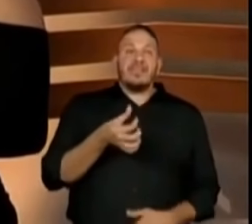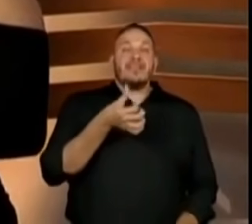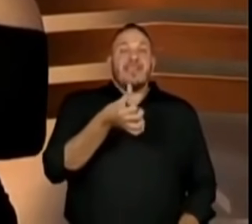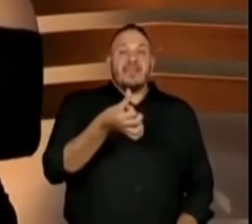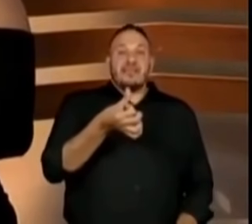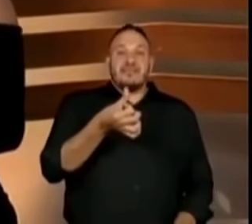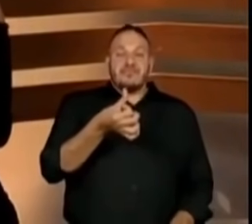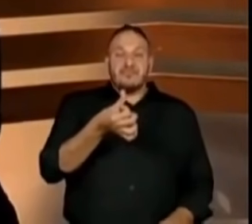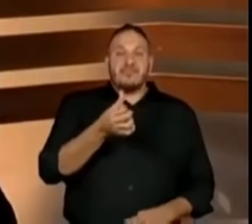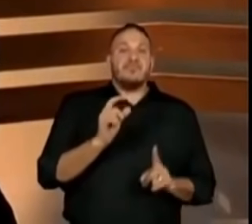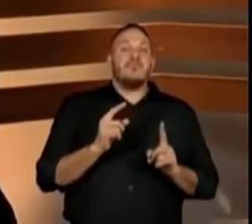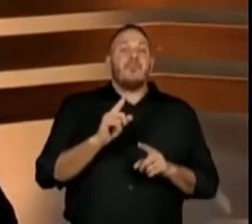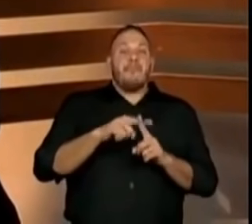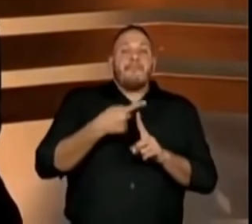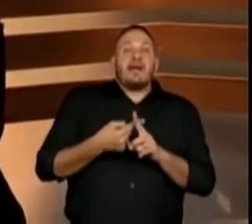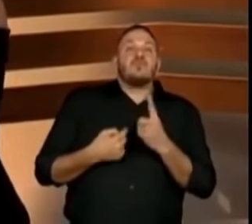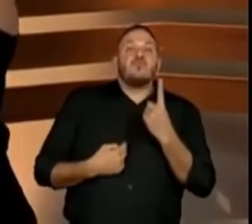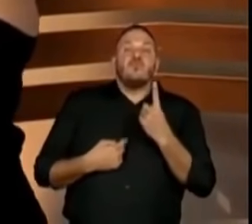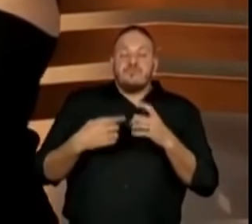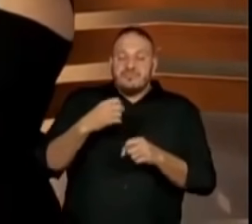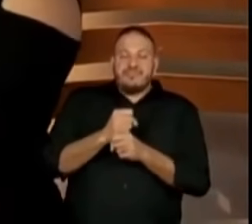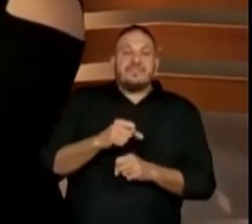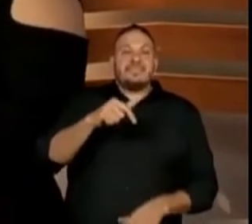1, 7.